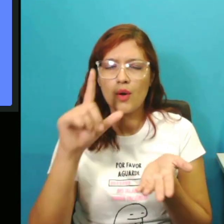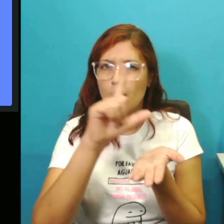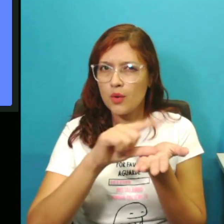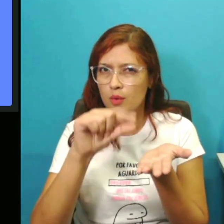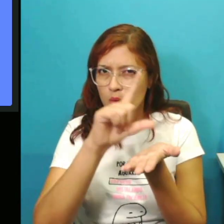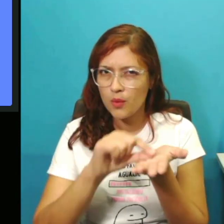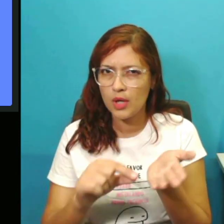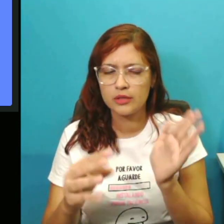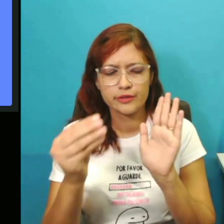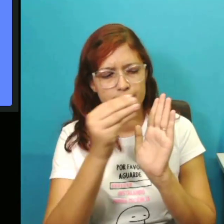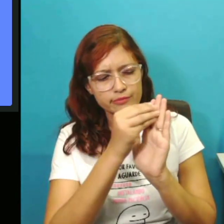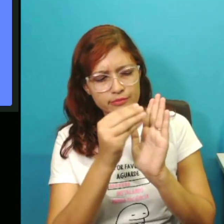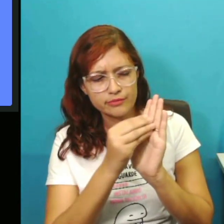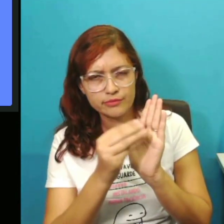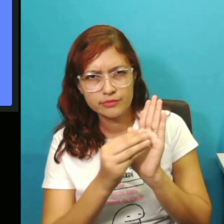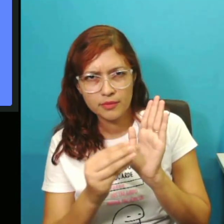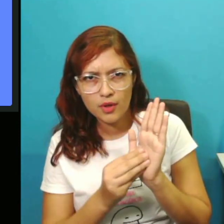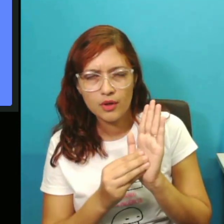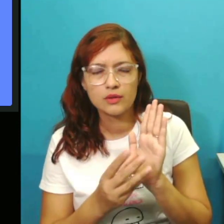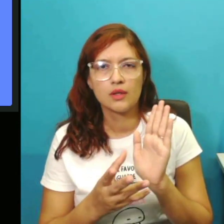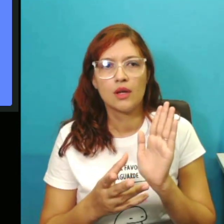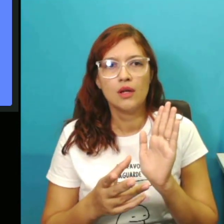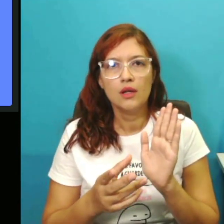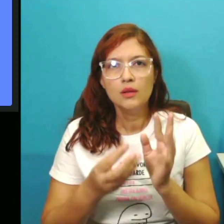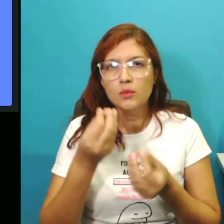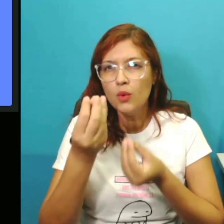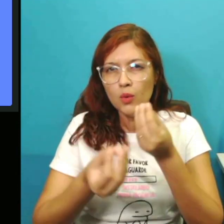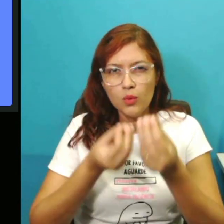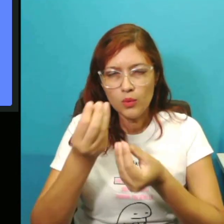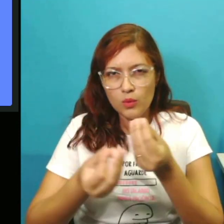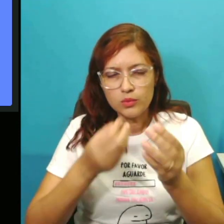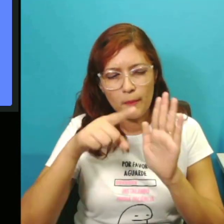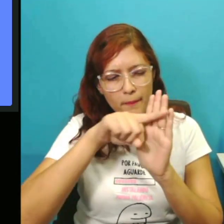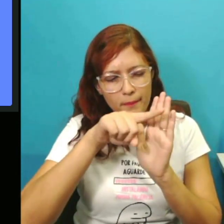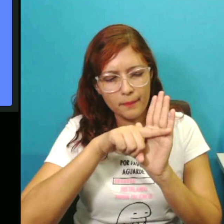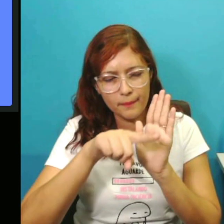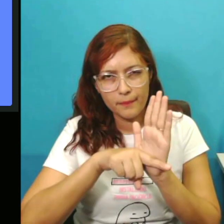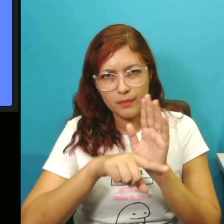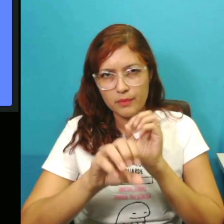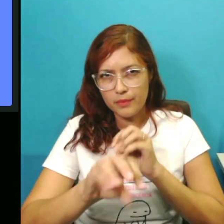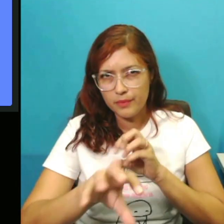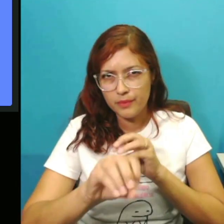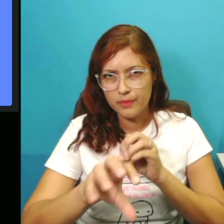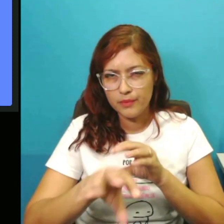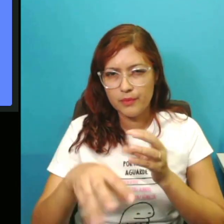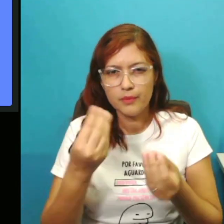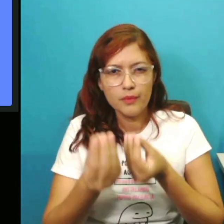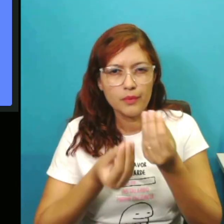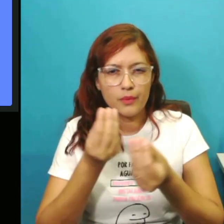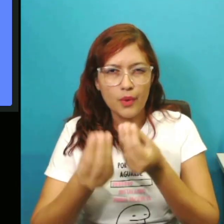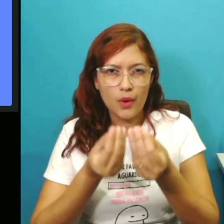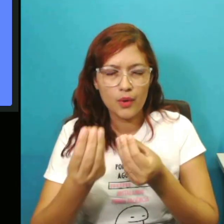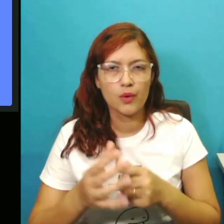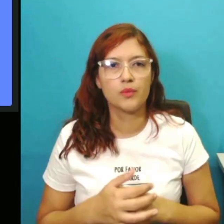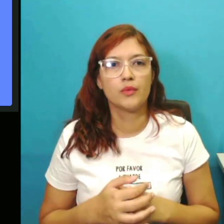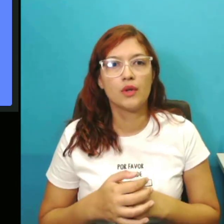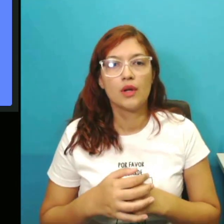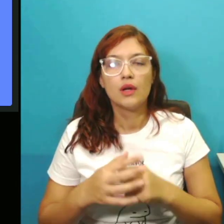Então, o artigo mostra que como foi feito o planejamento dessas